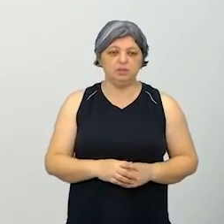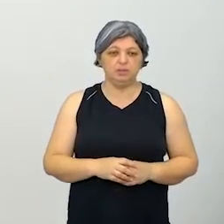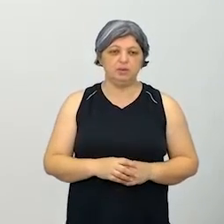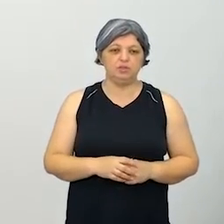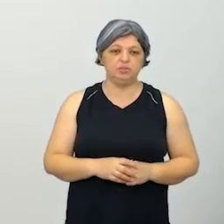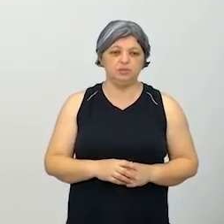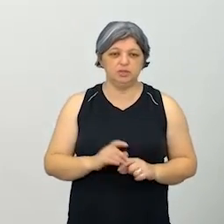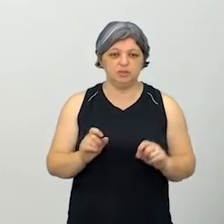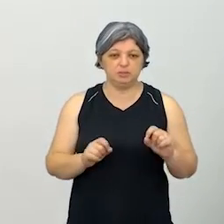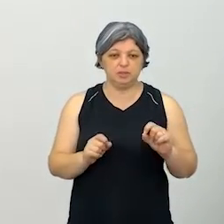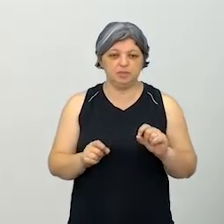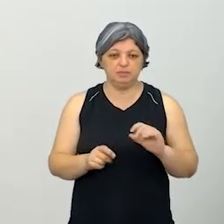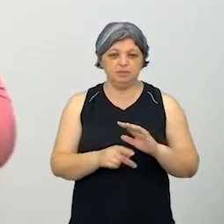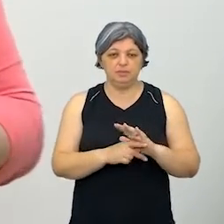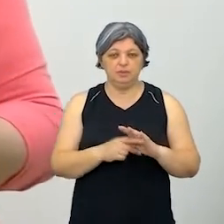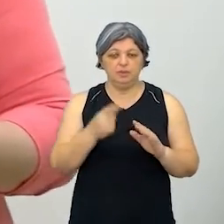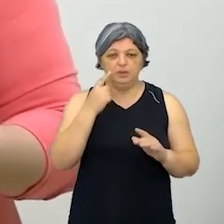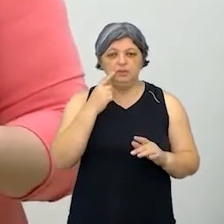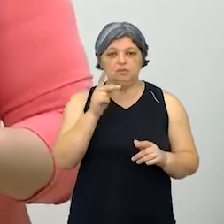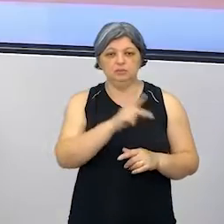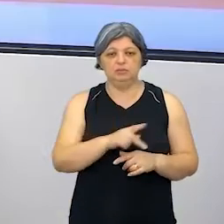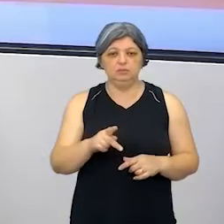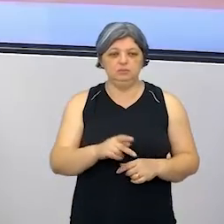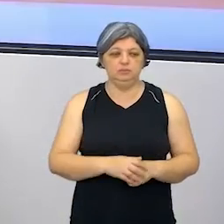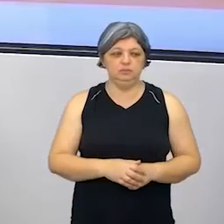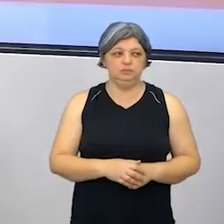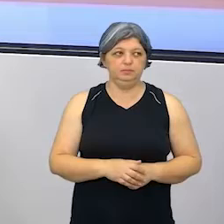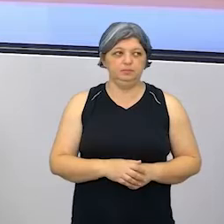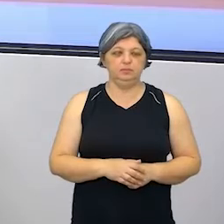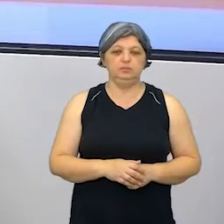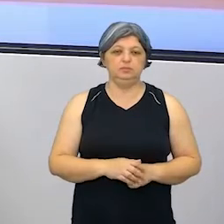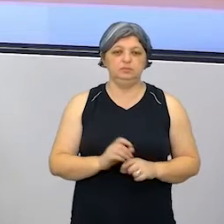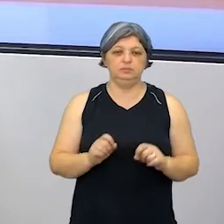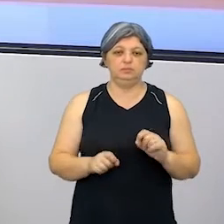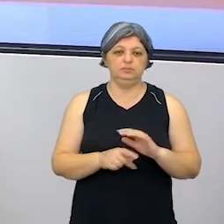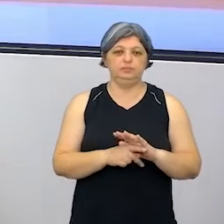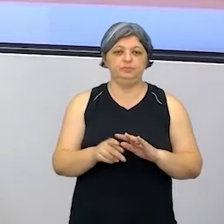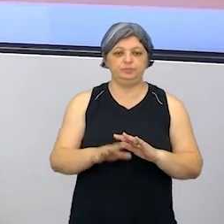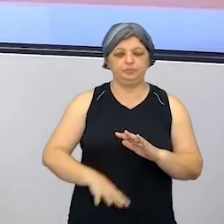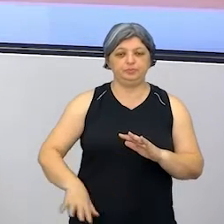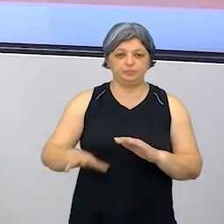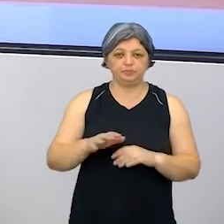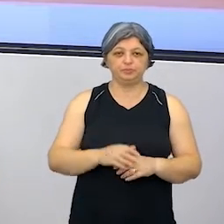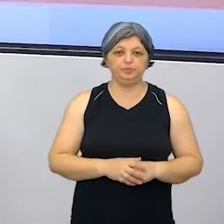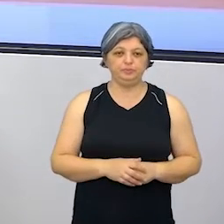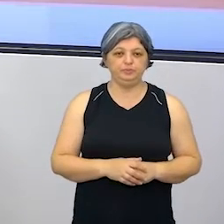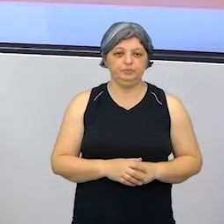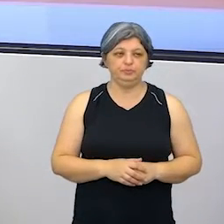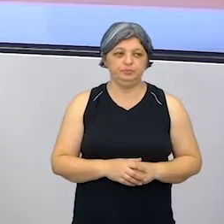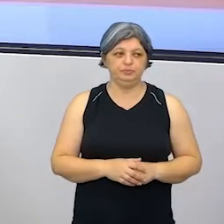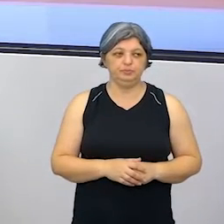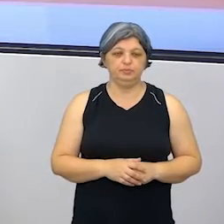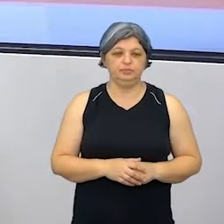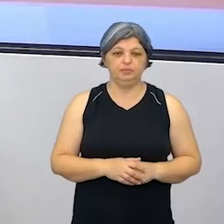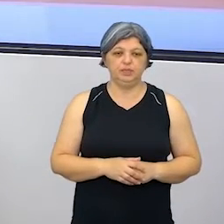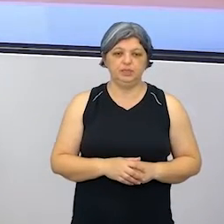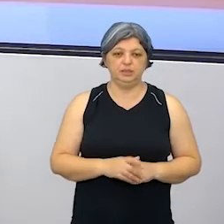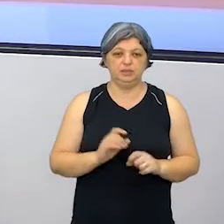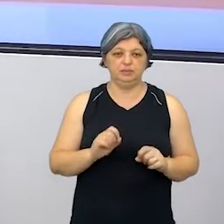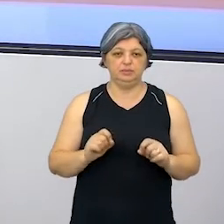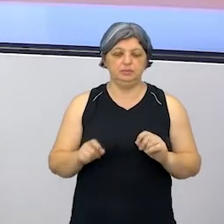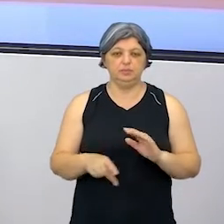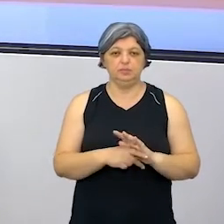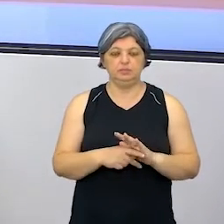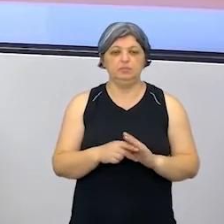gente tem para solucionar, né? A Procleide sinalizou exatamente esses passos, Pro Débora, que primeiro vamos pedir para que eles retomem a